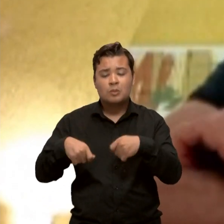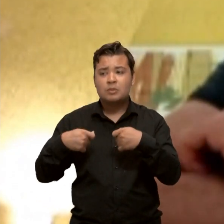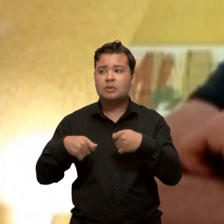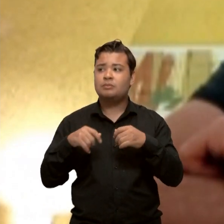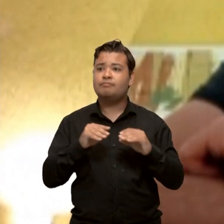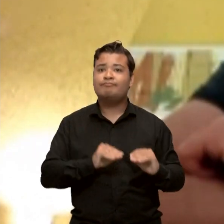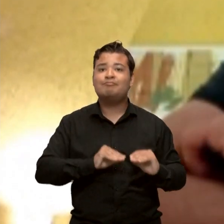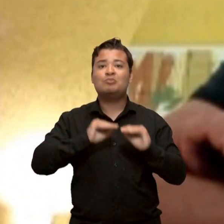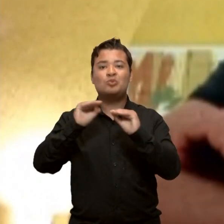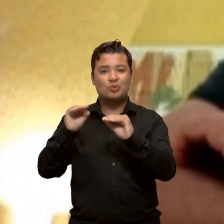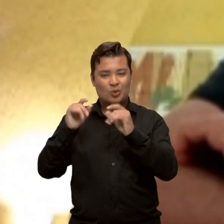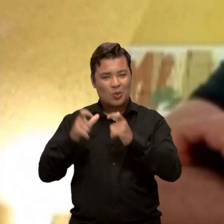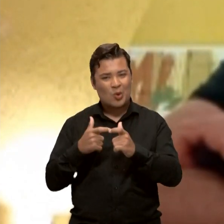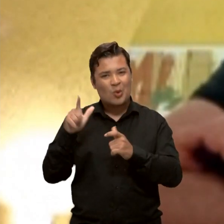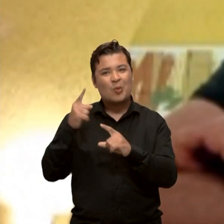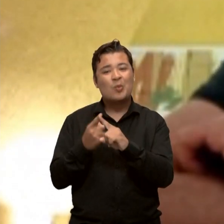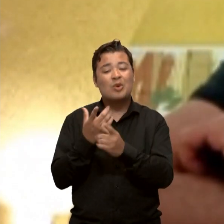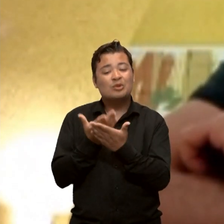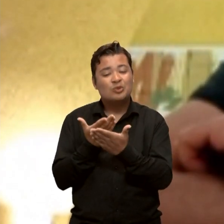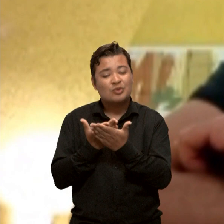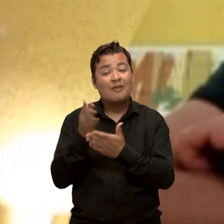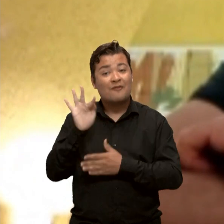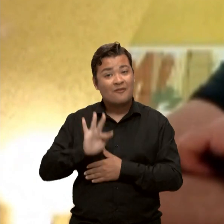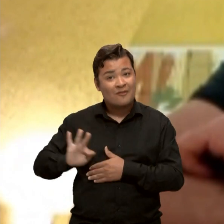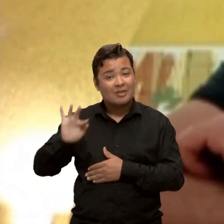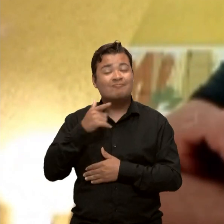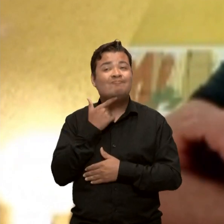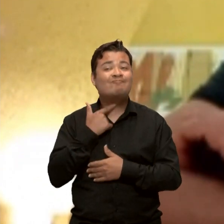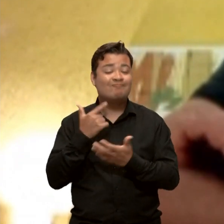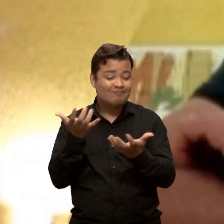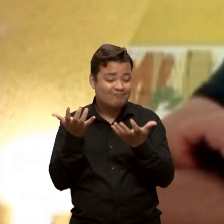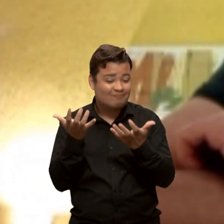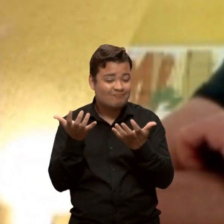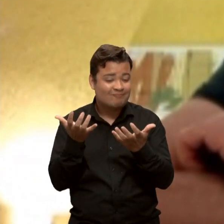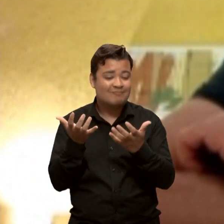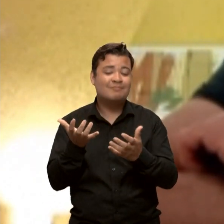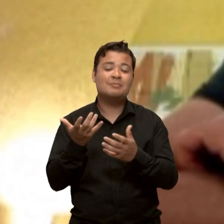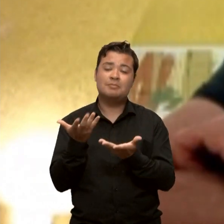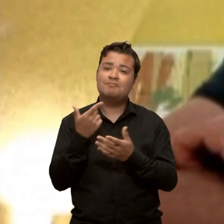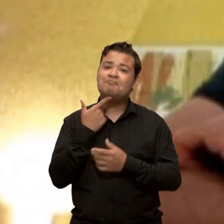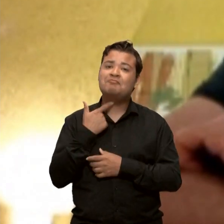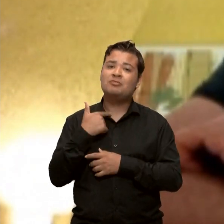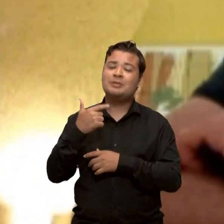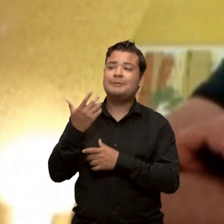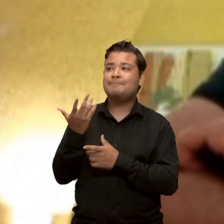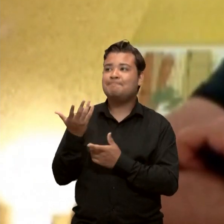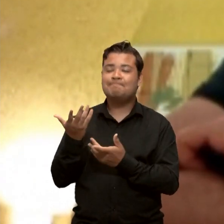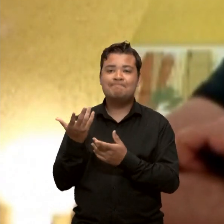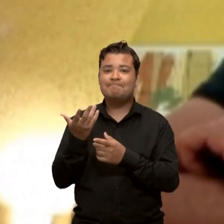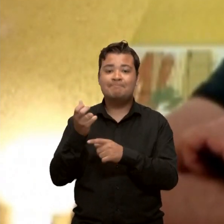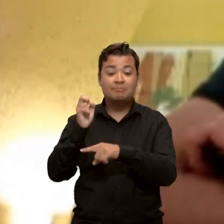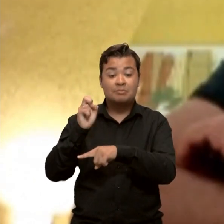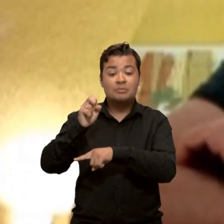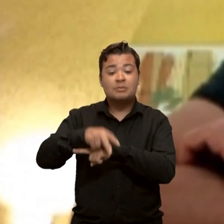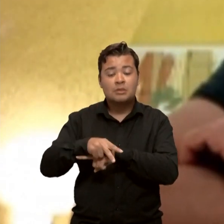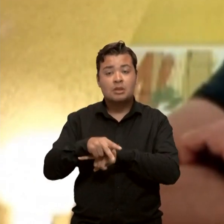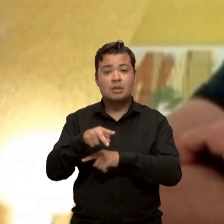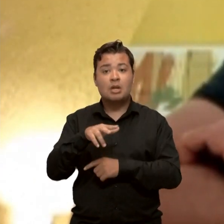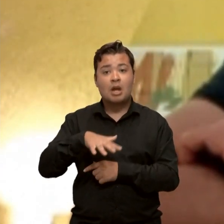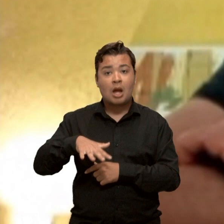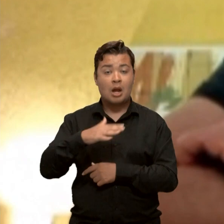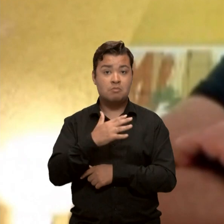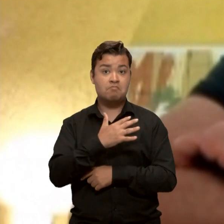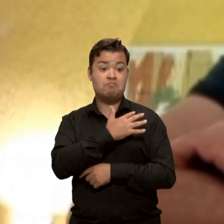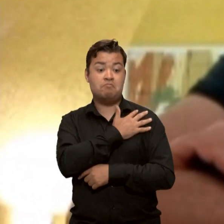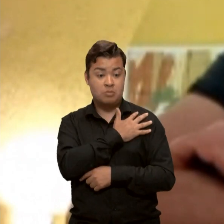na verdade, eu queria fazer faculdade, queria ingressar na área militar,